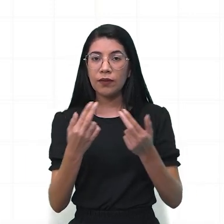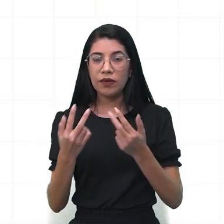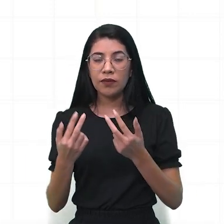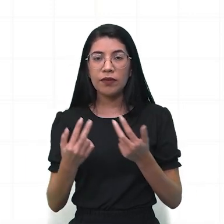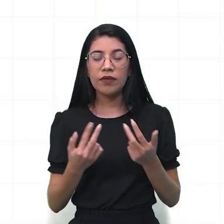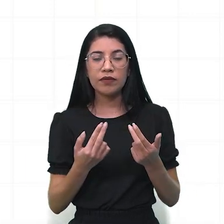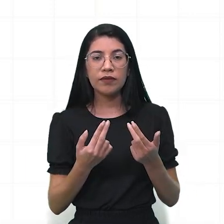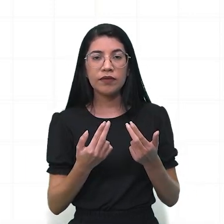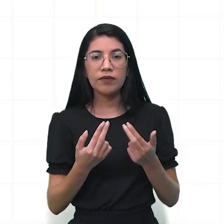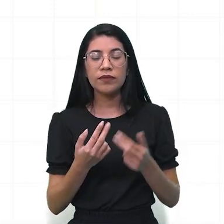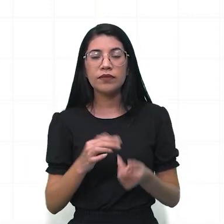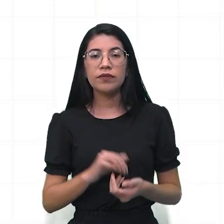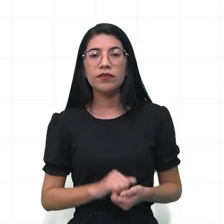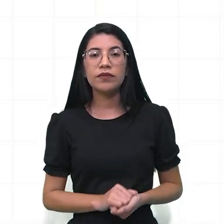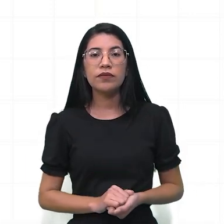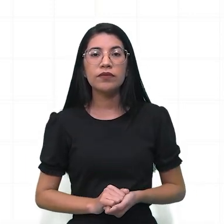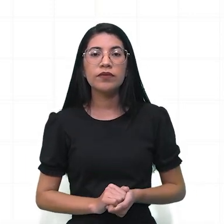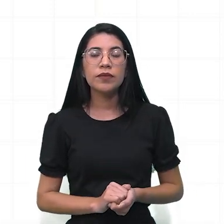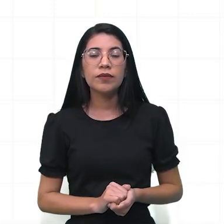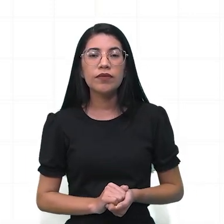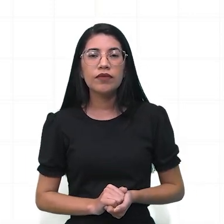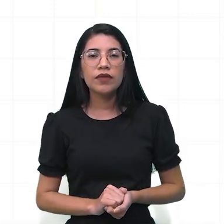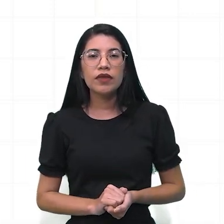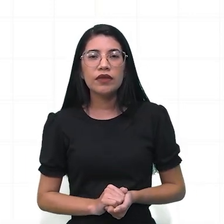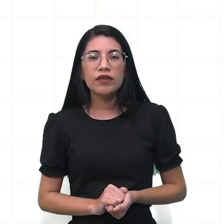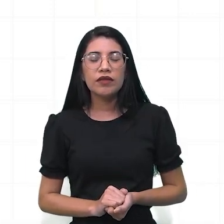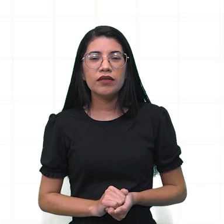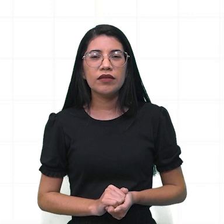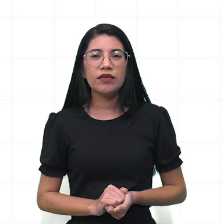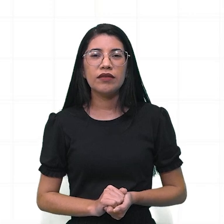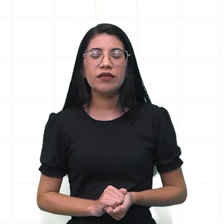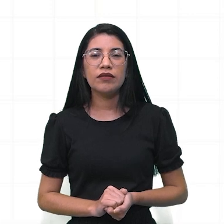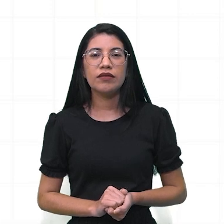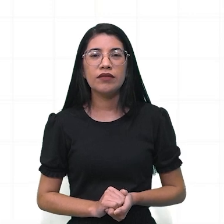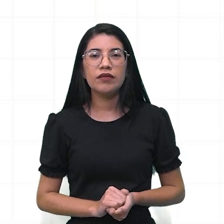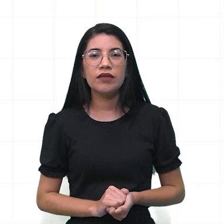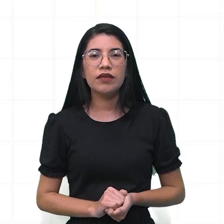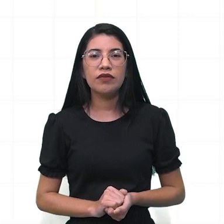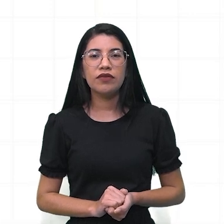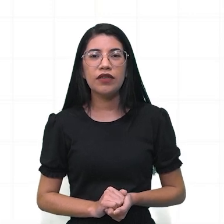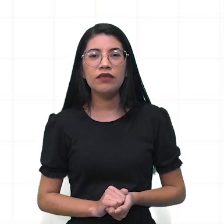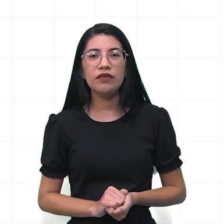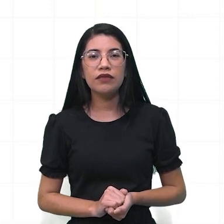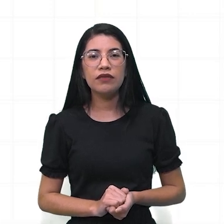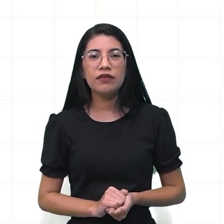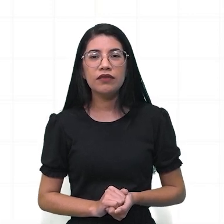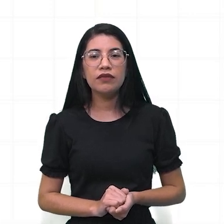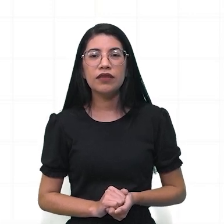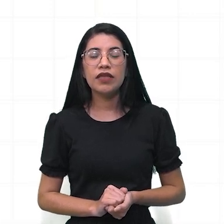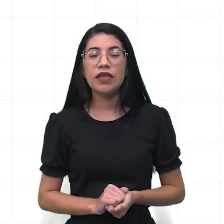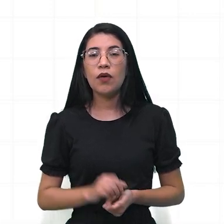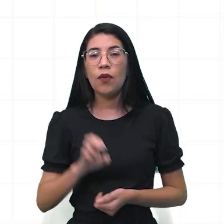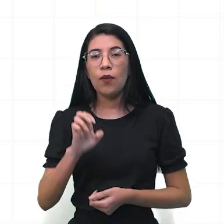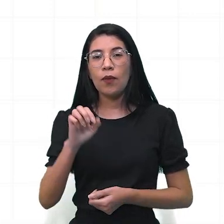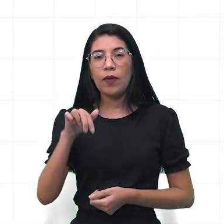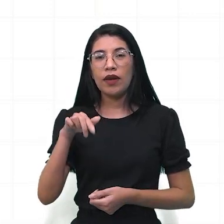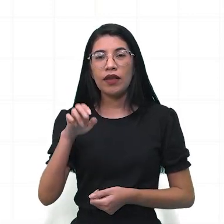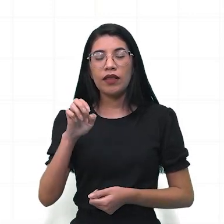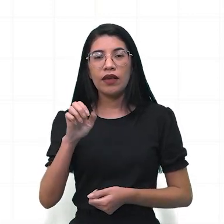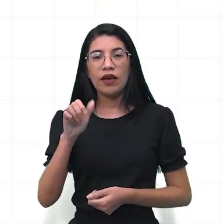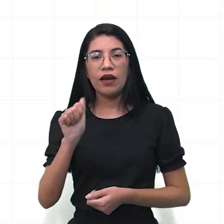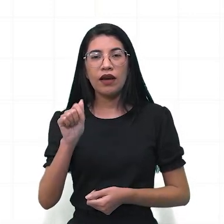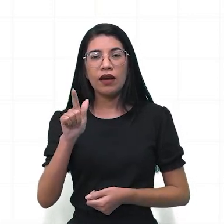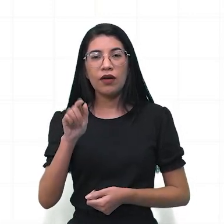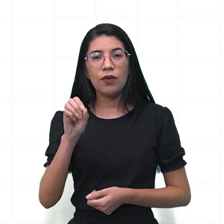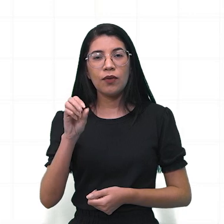são iguais, tá bom? Olha aqui, ó, no caso do... Falar para vocês do eneágono, né?